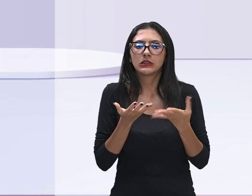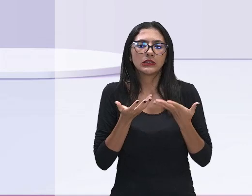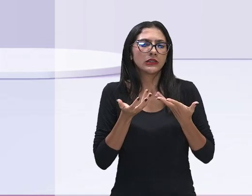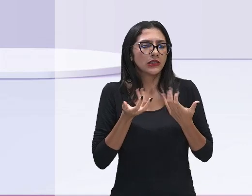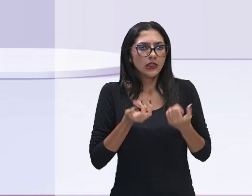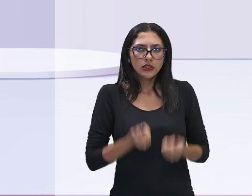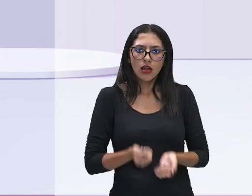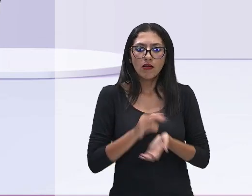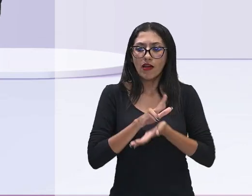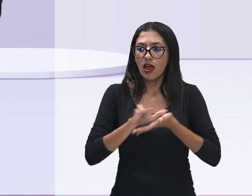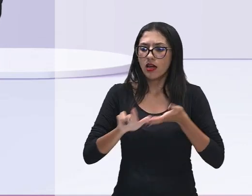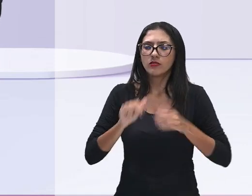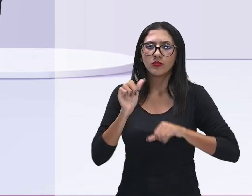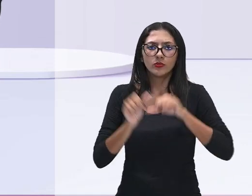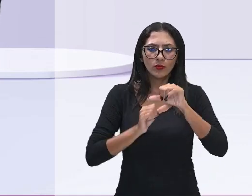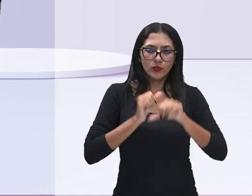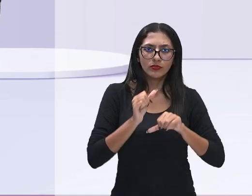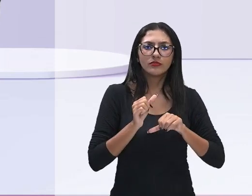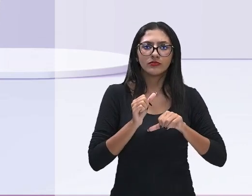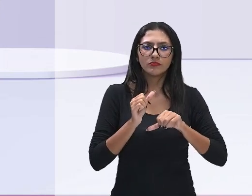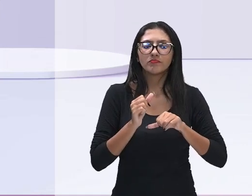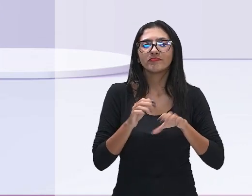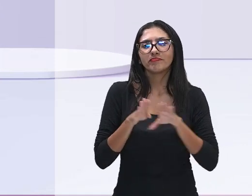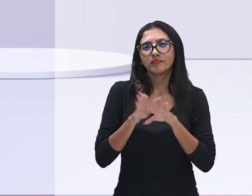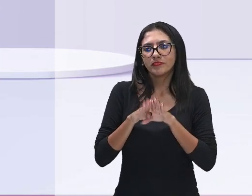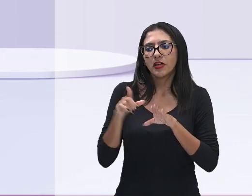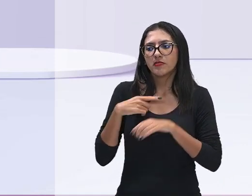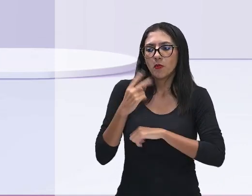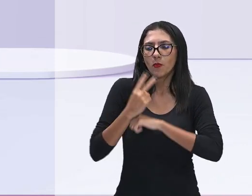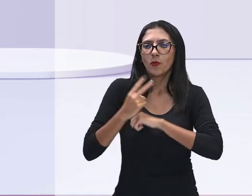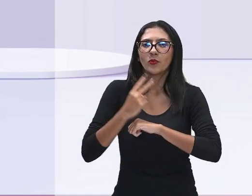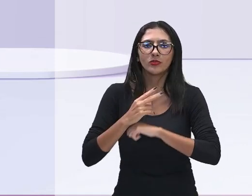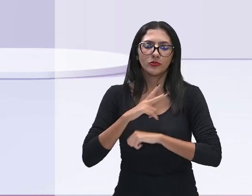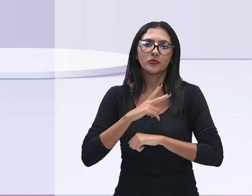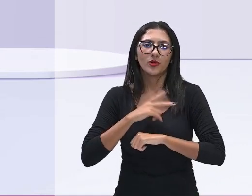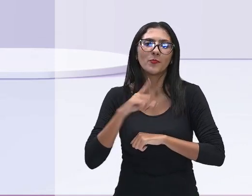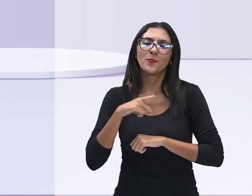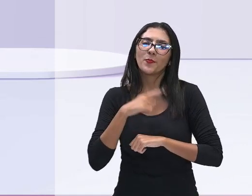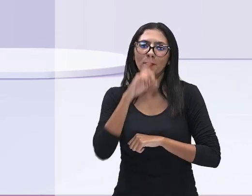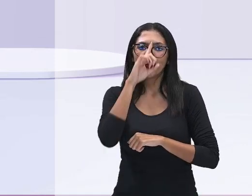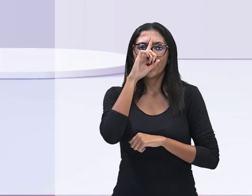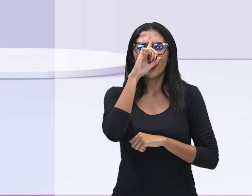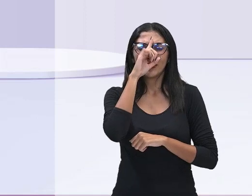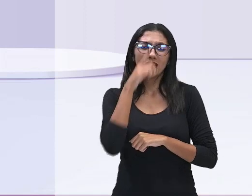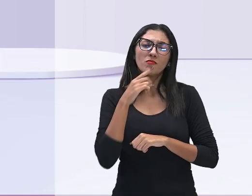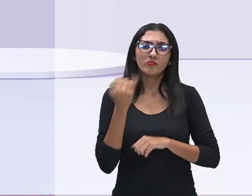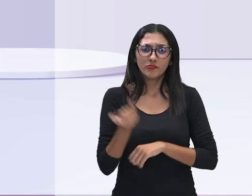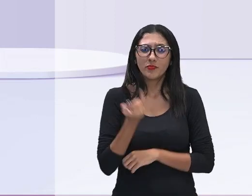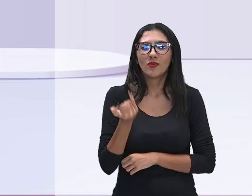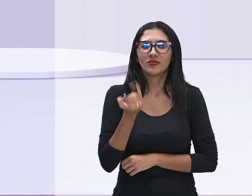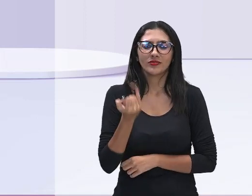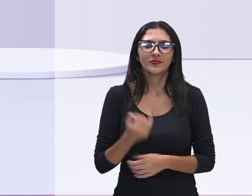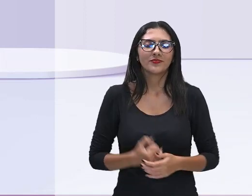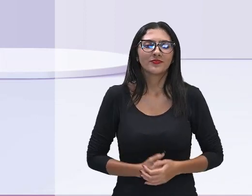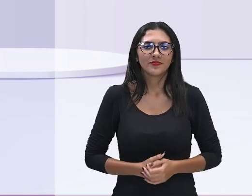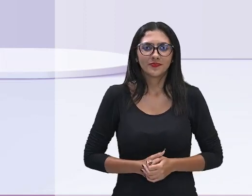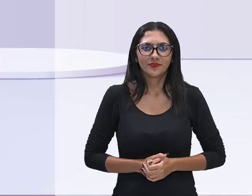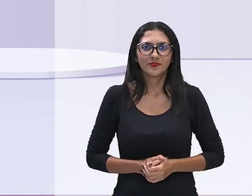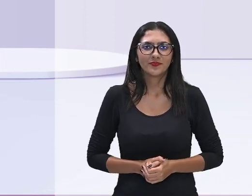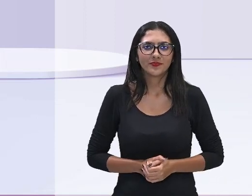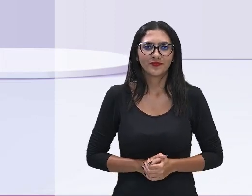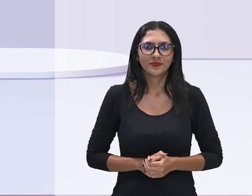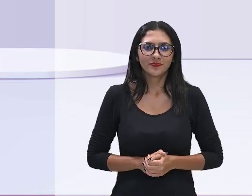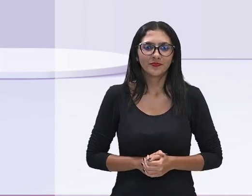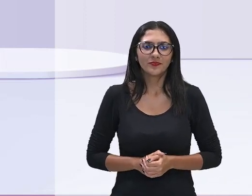estão acontecendo e ter este cuidado pessoal. Isso é muito importante, certo? Porque, olha só, lidar com